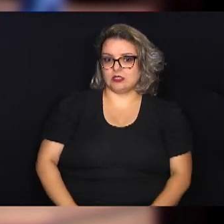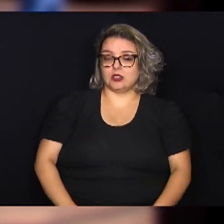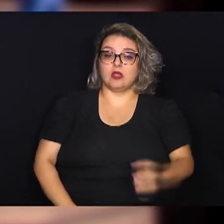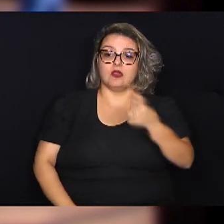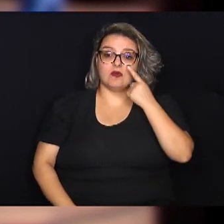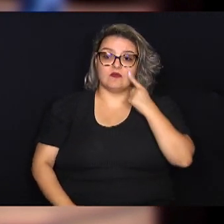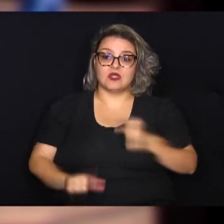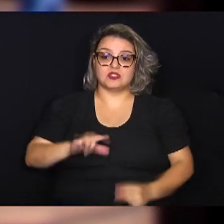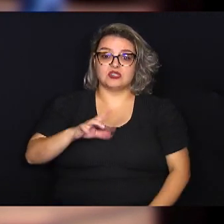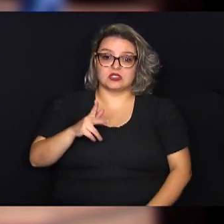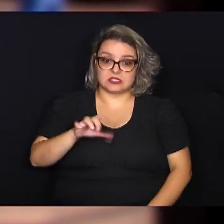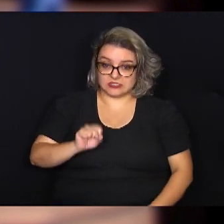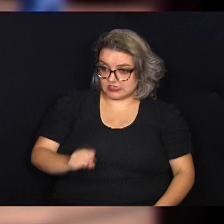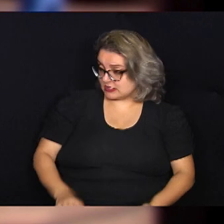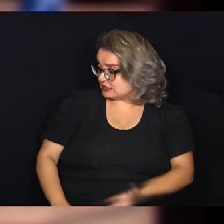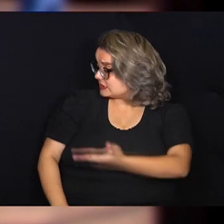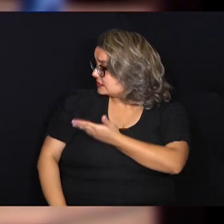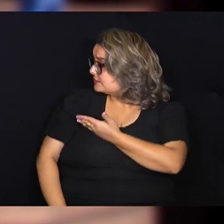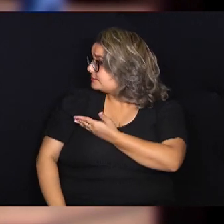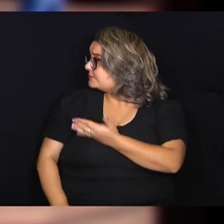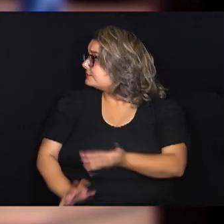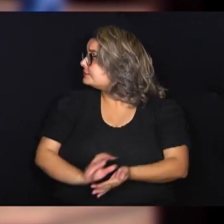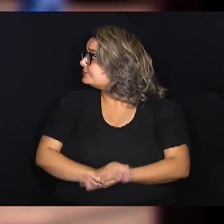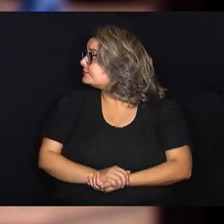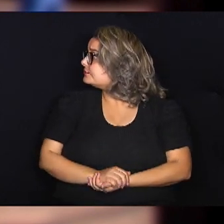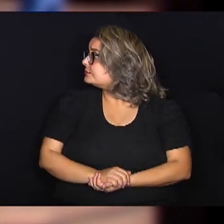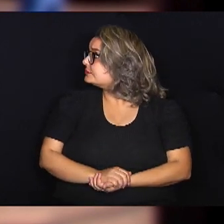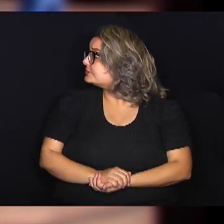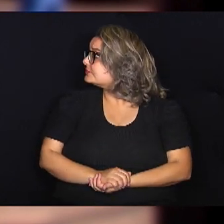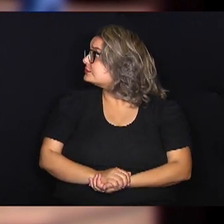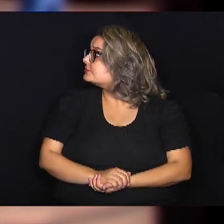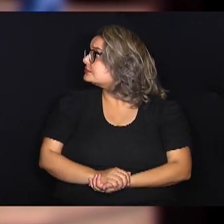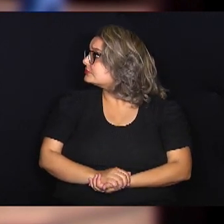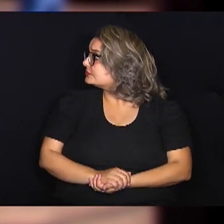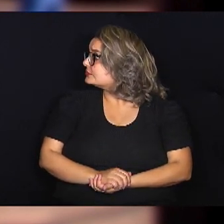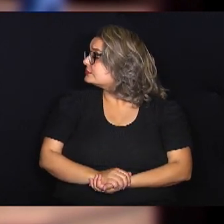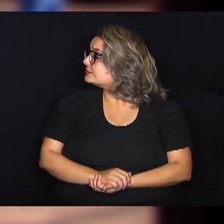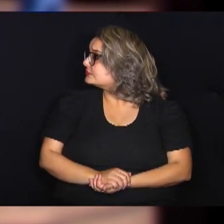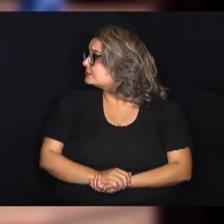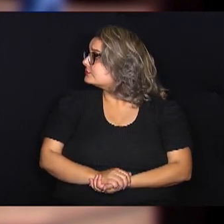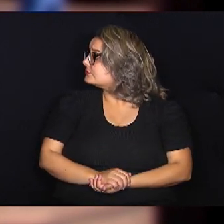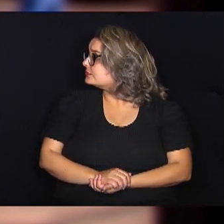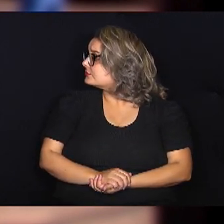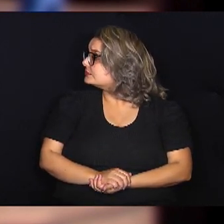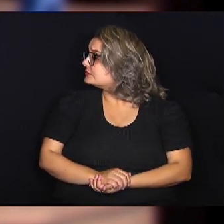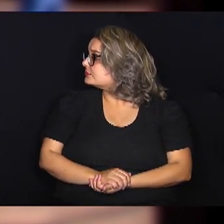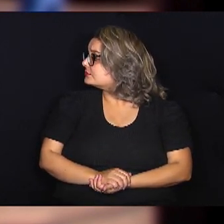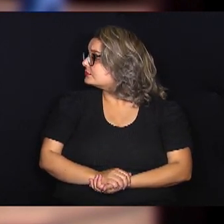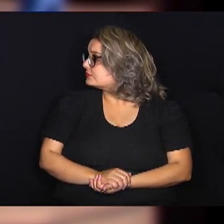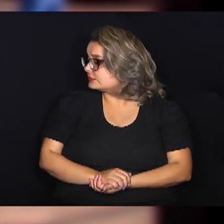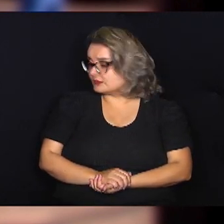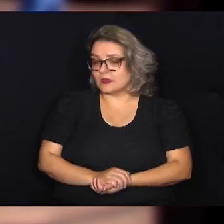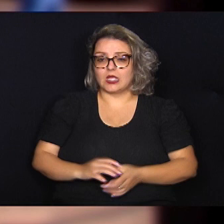254, a 255, a 260, a 317, 348 e a